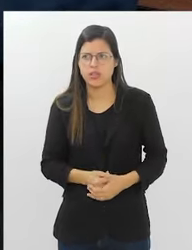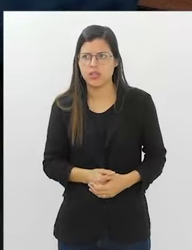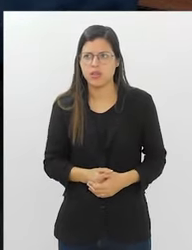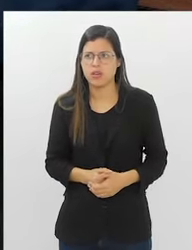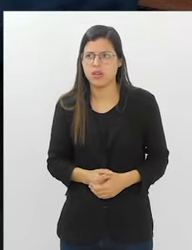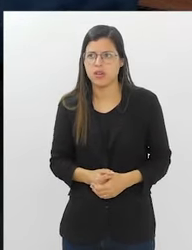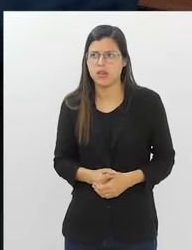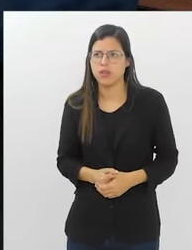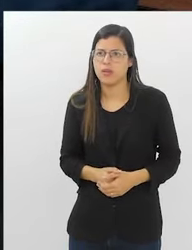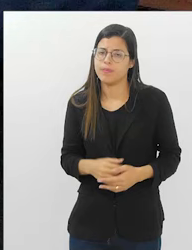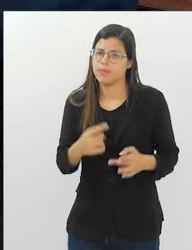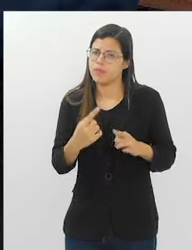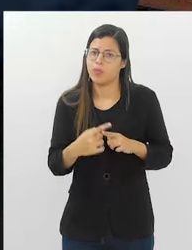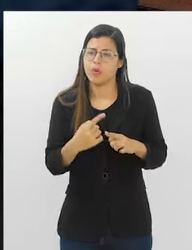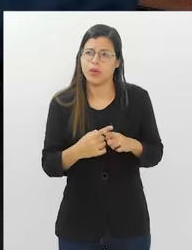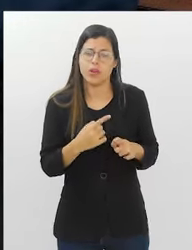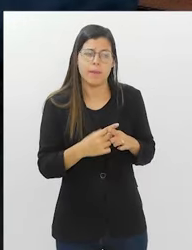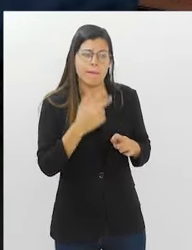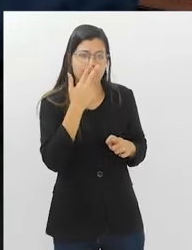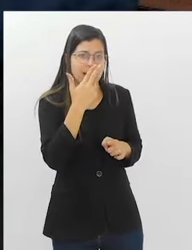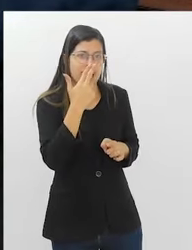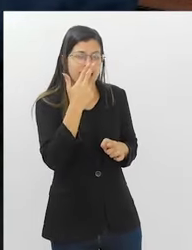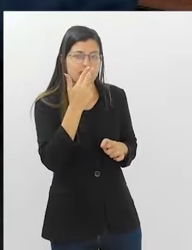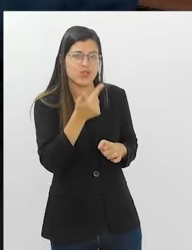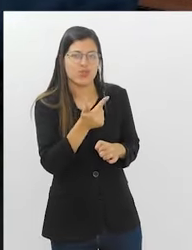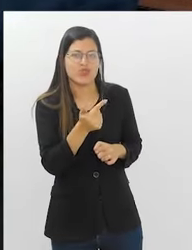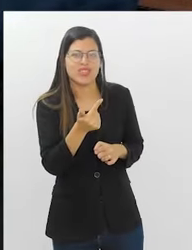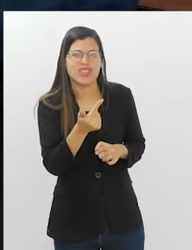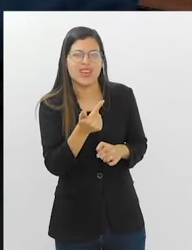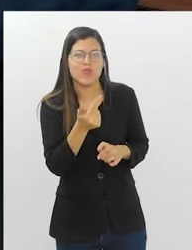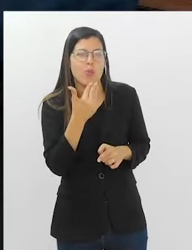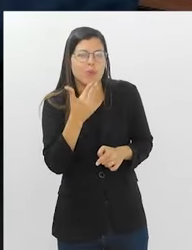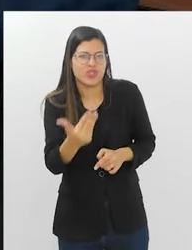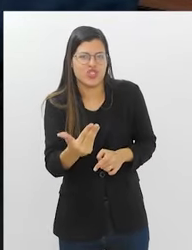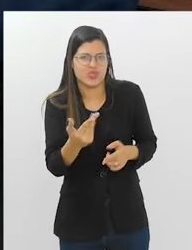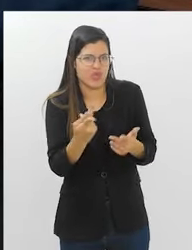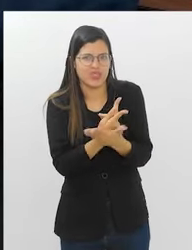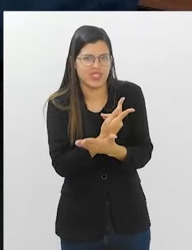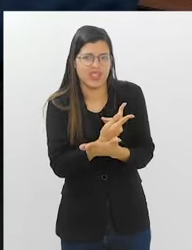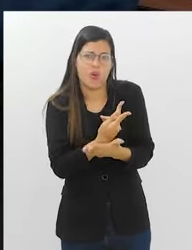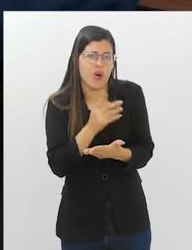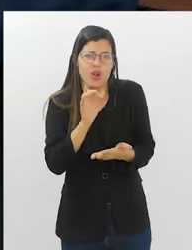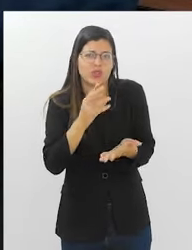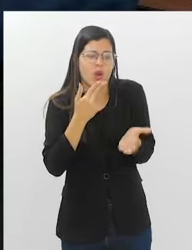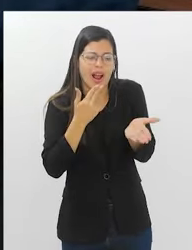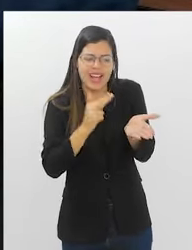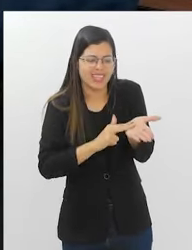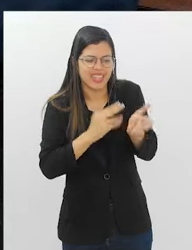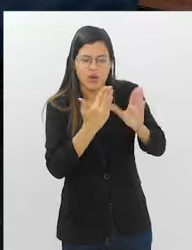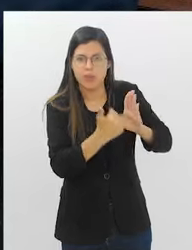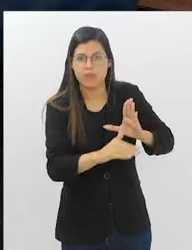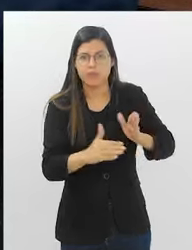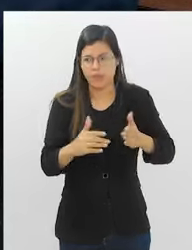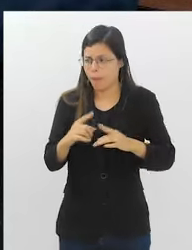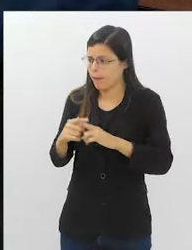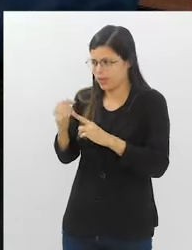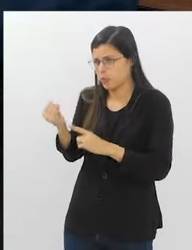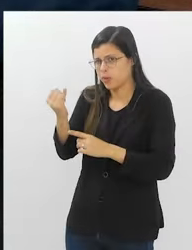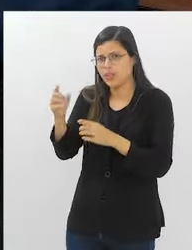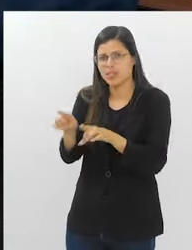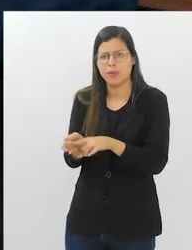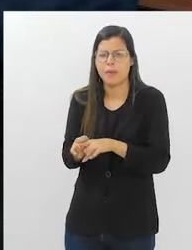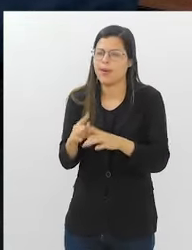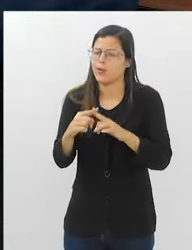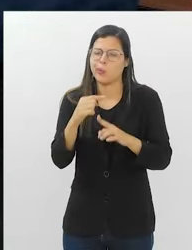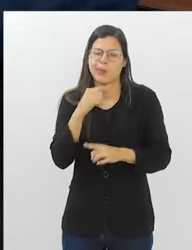ele não realizou o desejo dele. Foi um carteiro. Mas foi mais, né? É. Mas foi mais impactante. Mas ele não consegue ver. Não